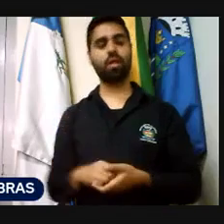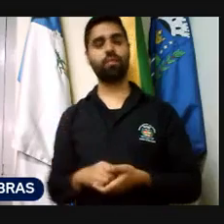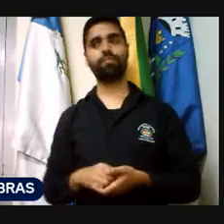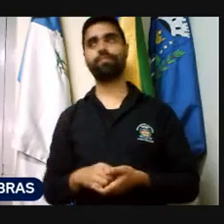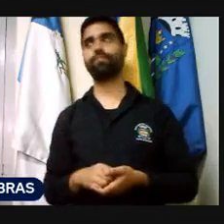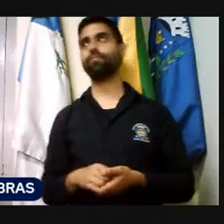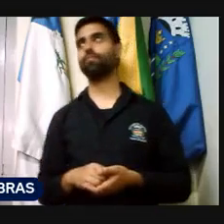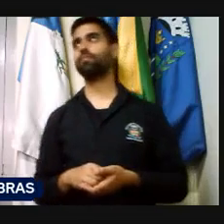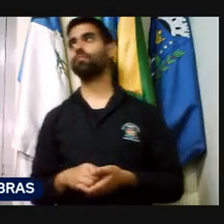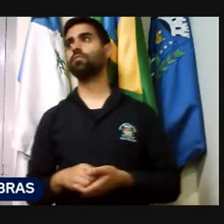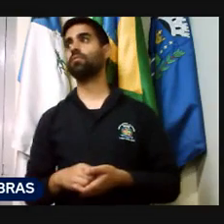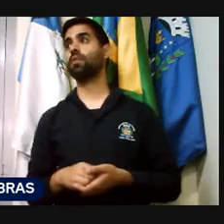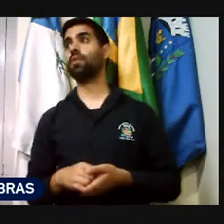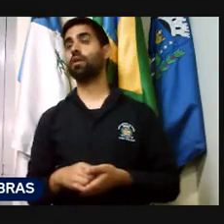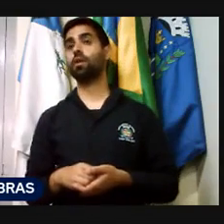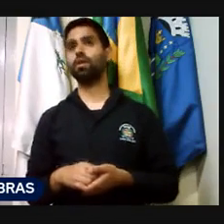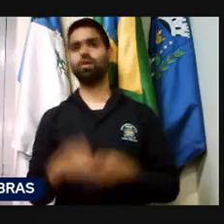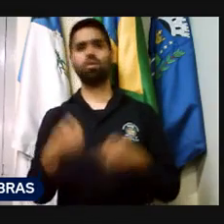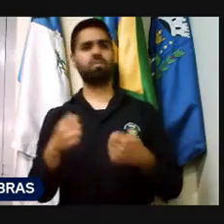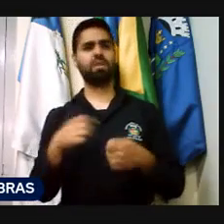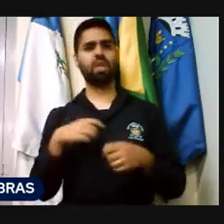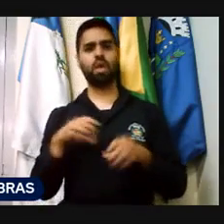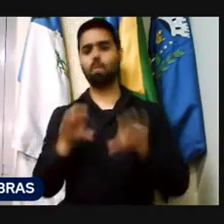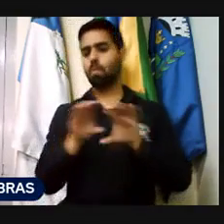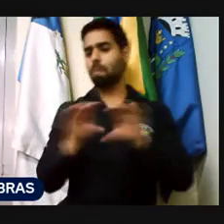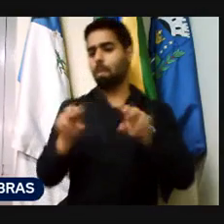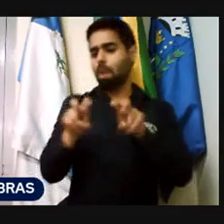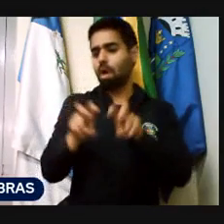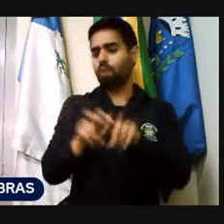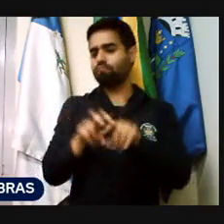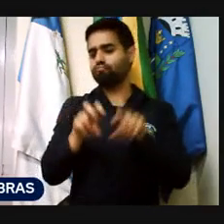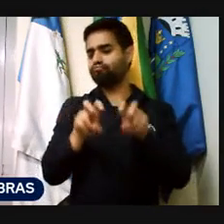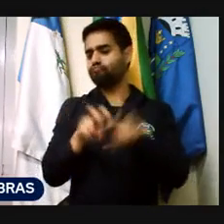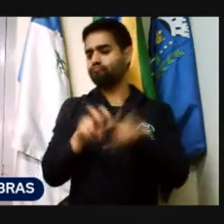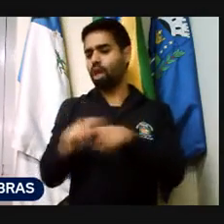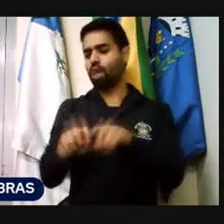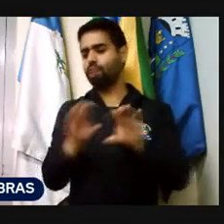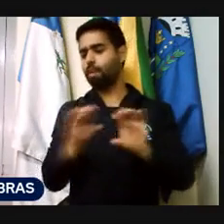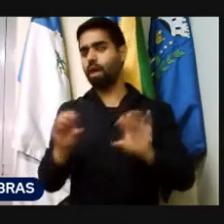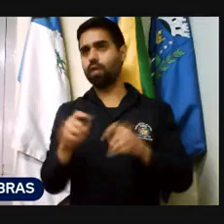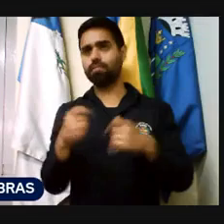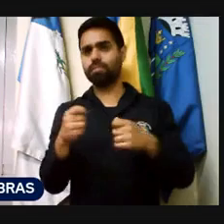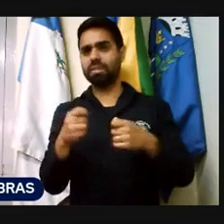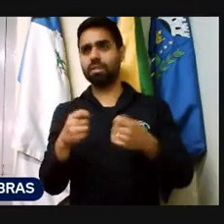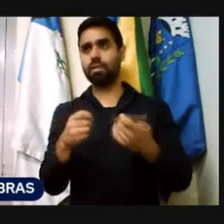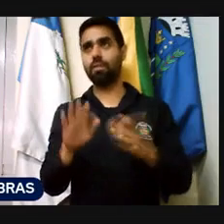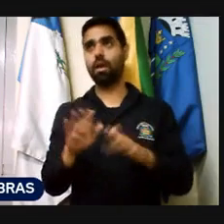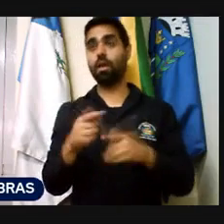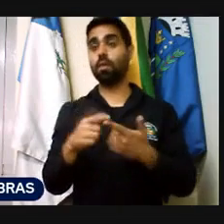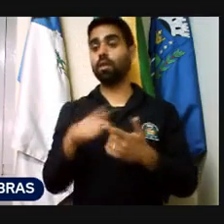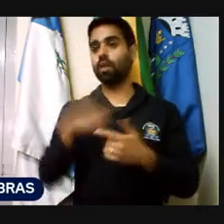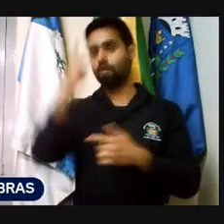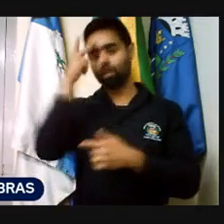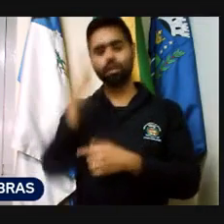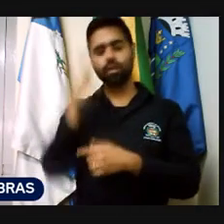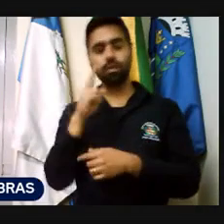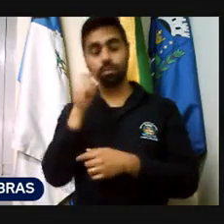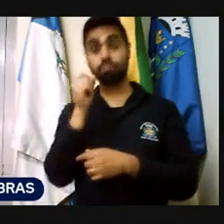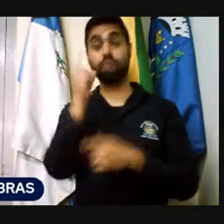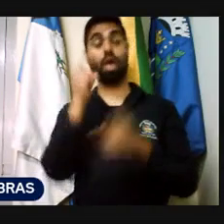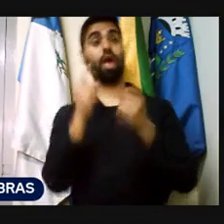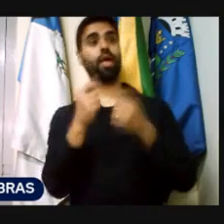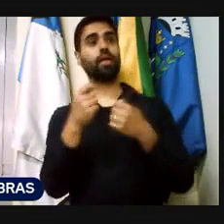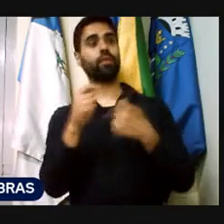tenhamos... O quê? Não precisa ser um sofá, mas que tenha uma cadeira confortável, porque ali o acompanhante está toda hora ali acordado, ele